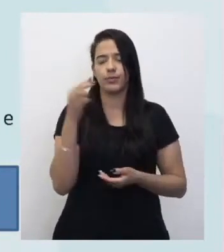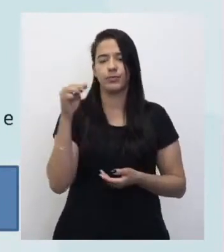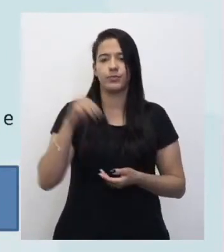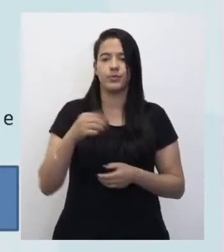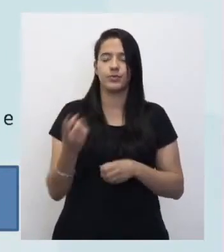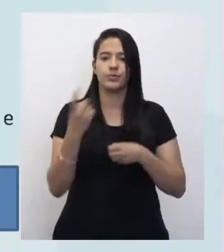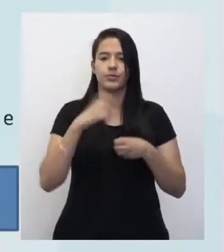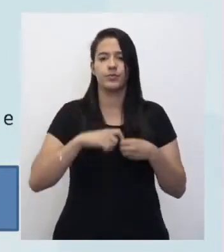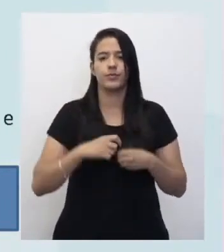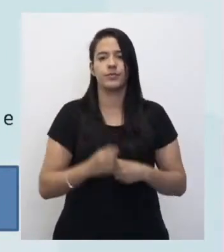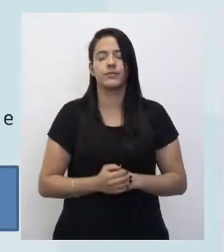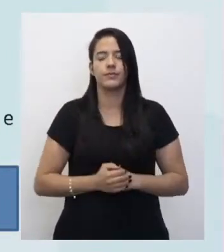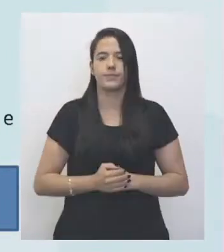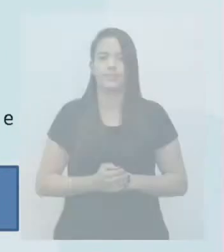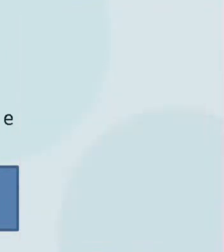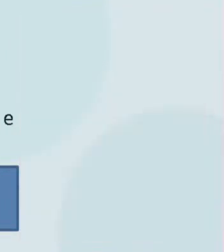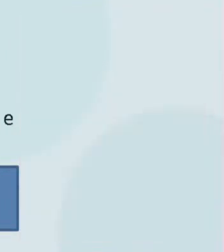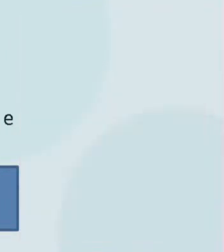a gente volta.